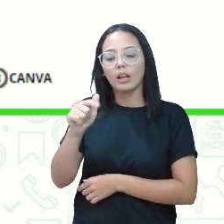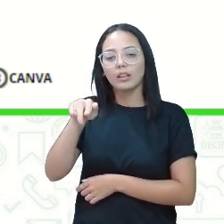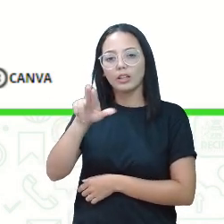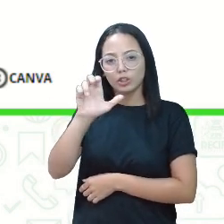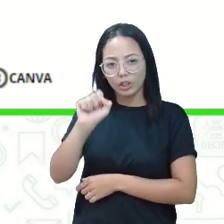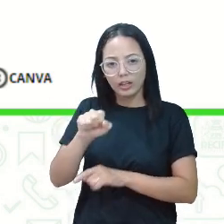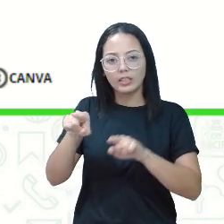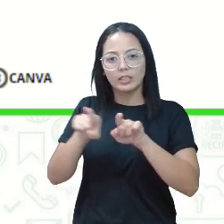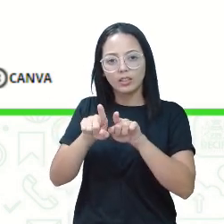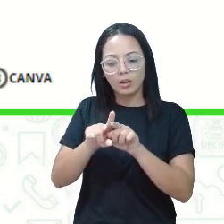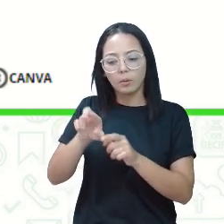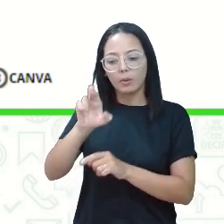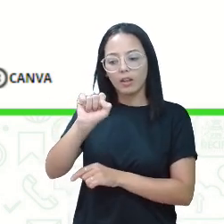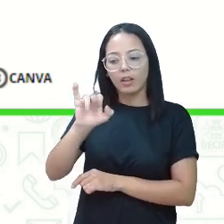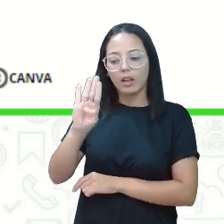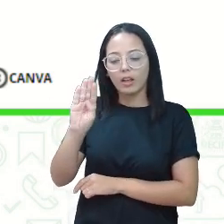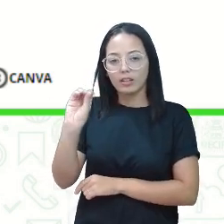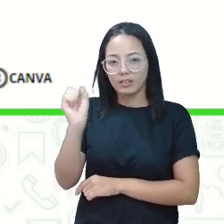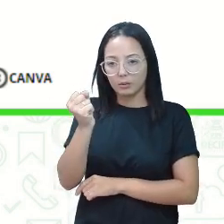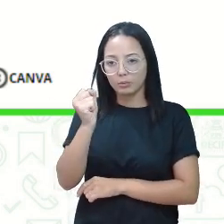de recibos.